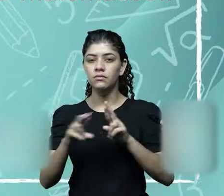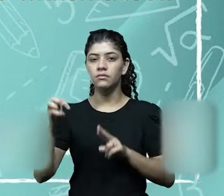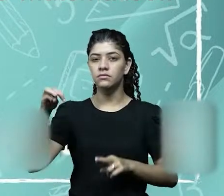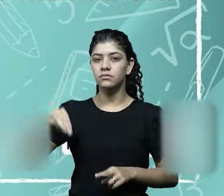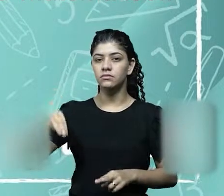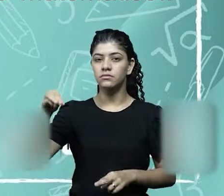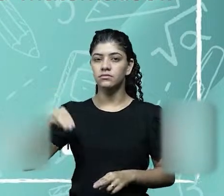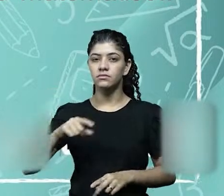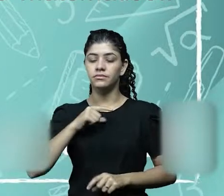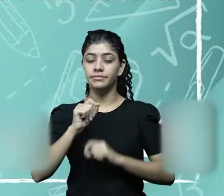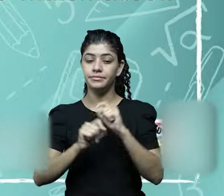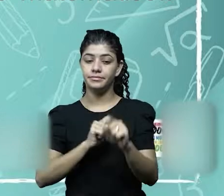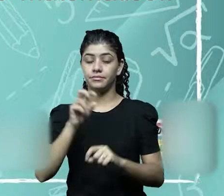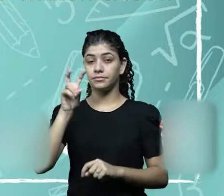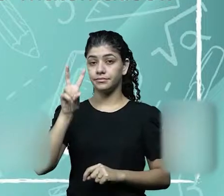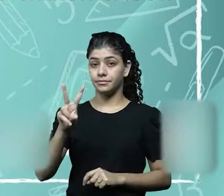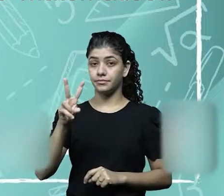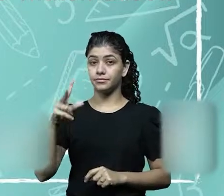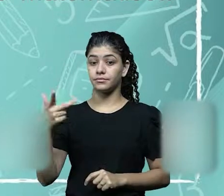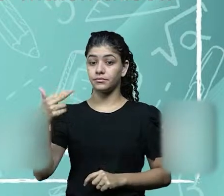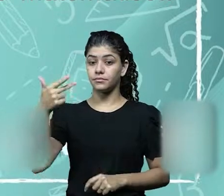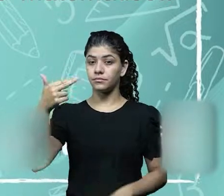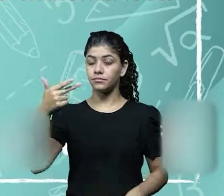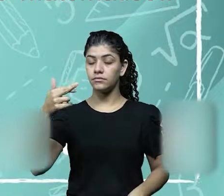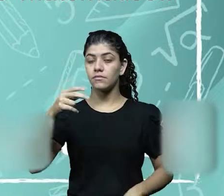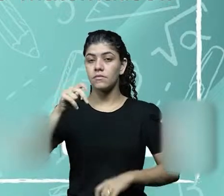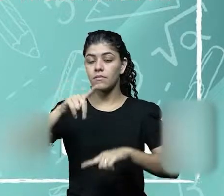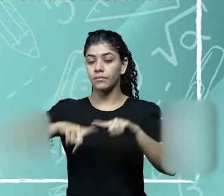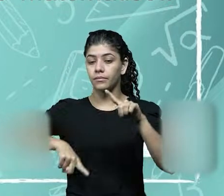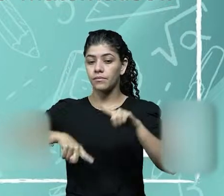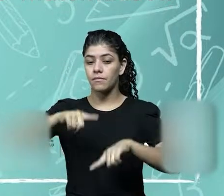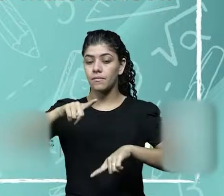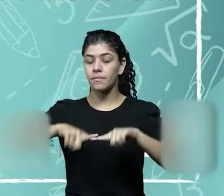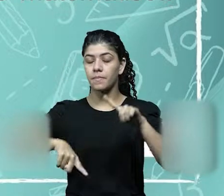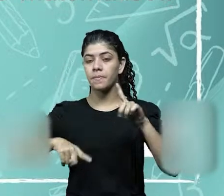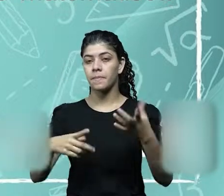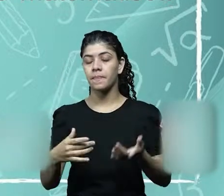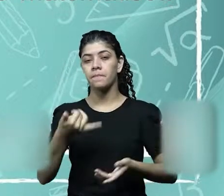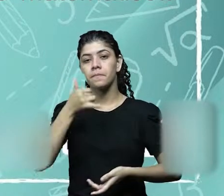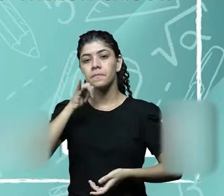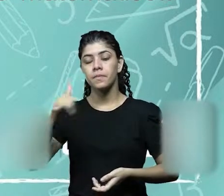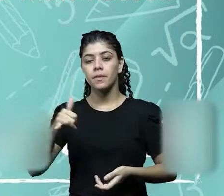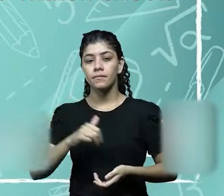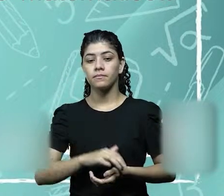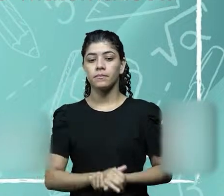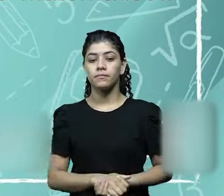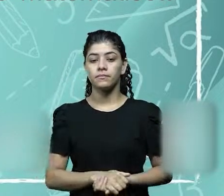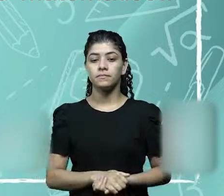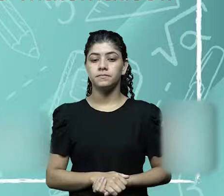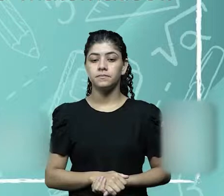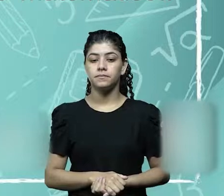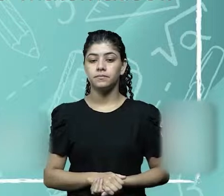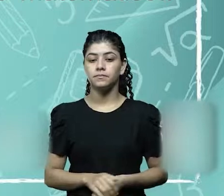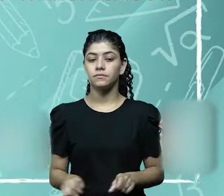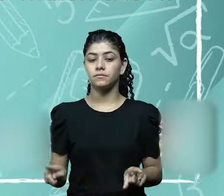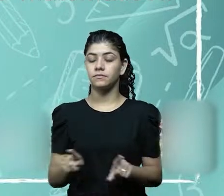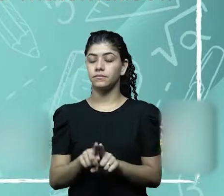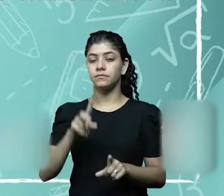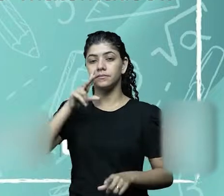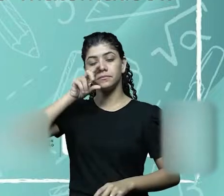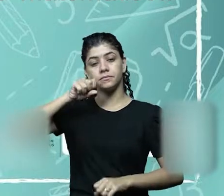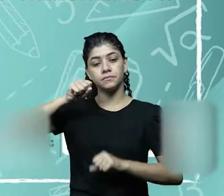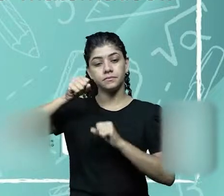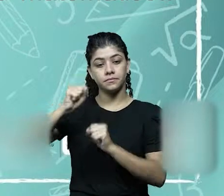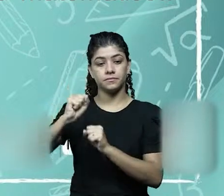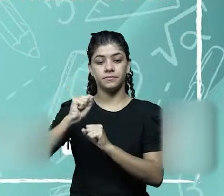matemática, em que V é igual ao produto entre a corrente elétrica, dada em amperes, e a resistência,